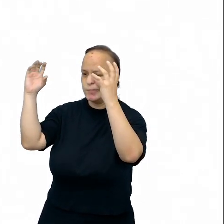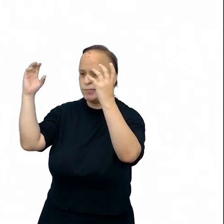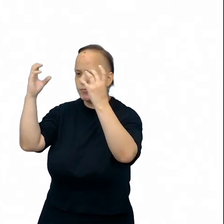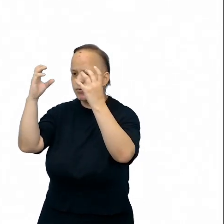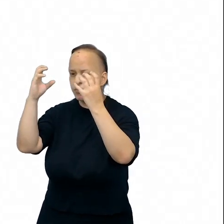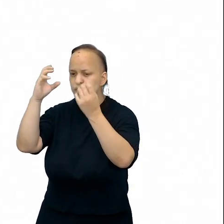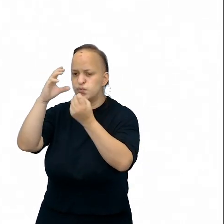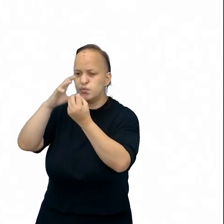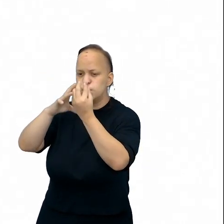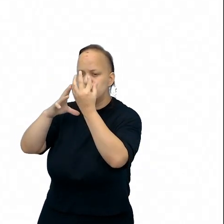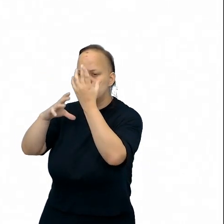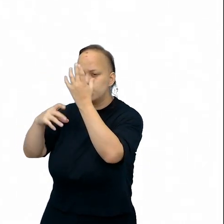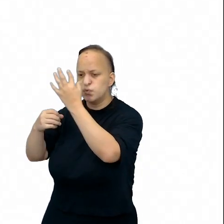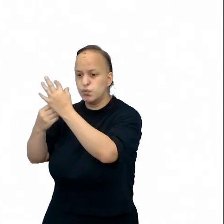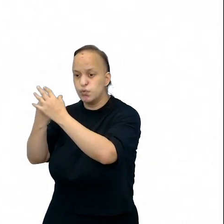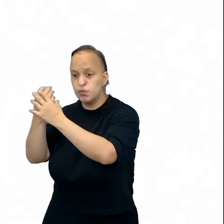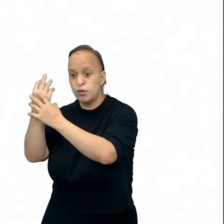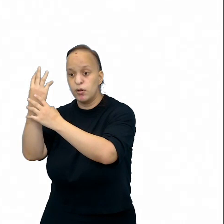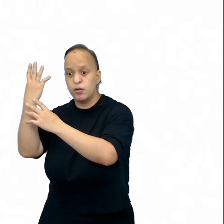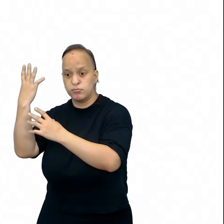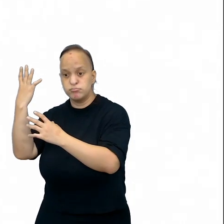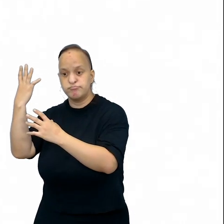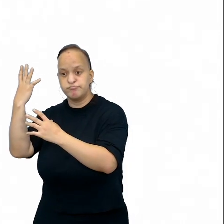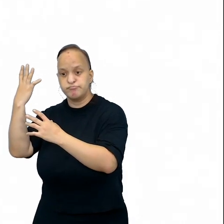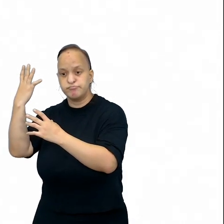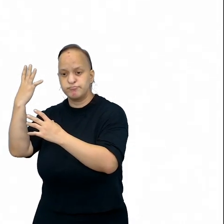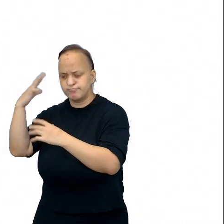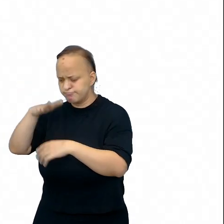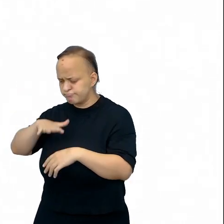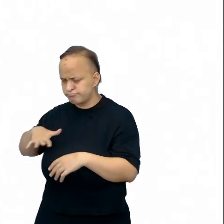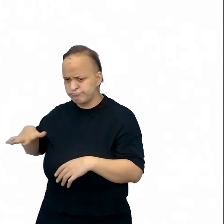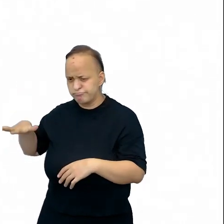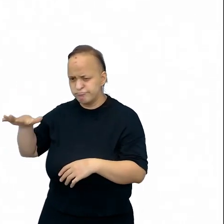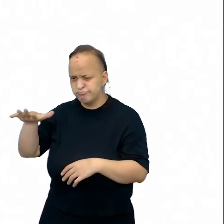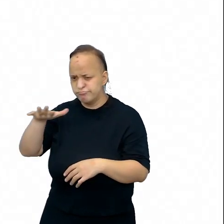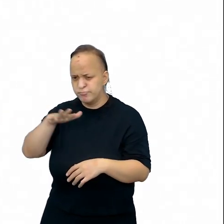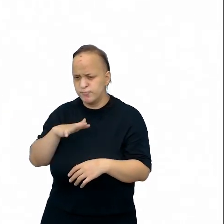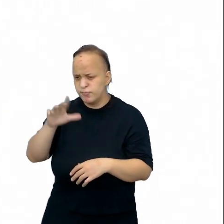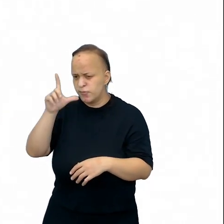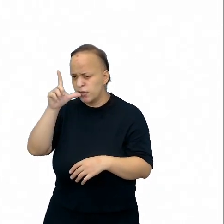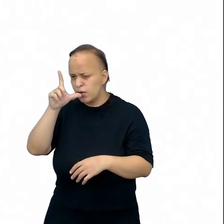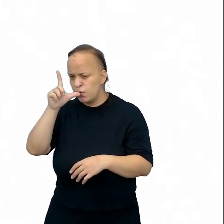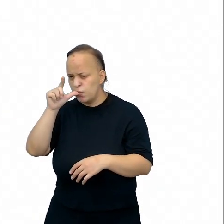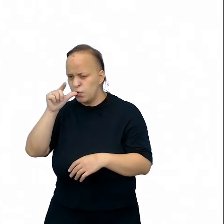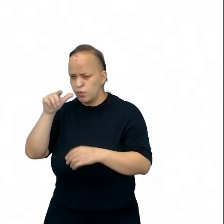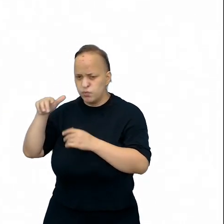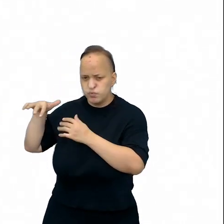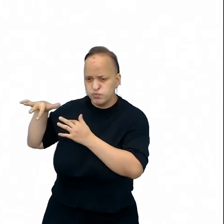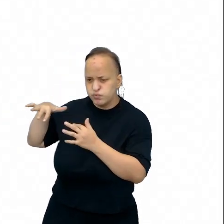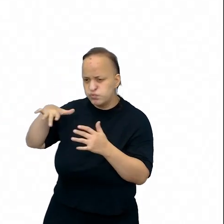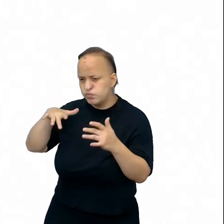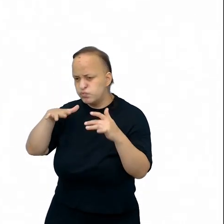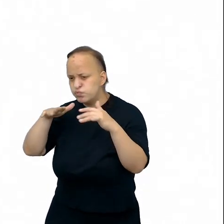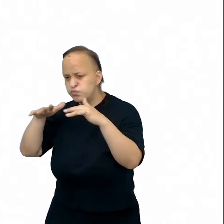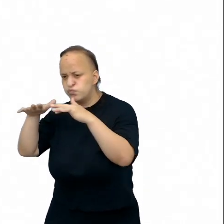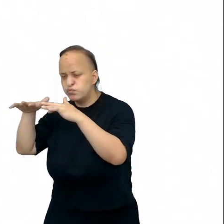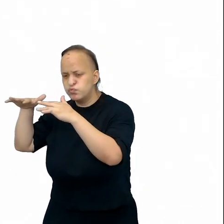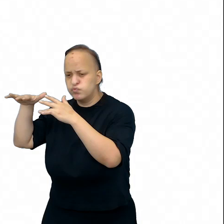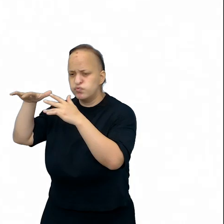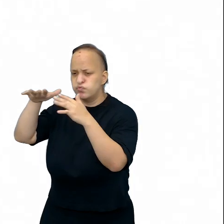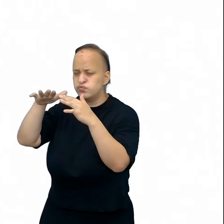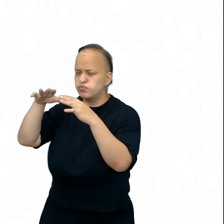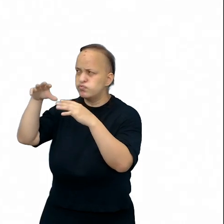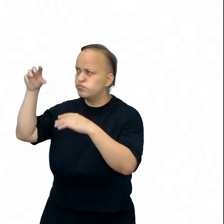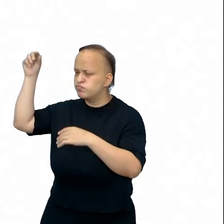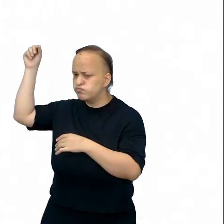ainda estava se criando, era baixo de um lado, não era como hoje, era igual a uma onda levantando só de um